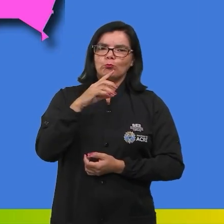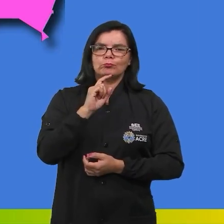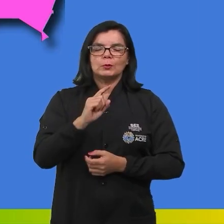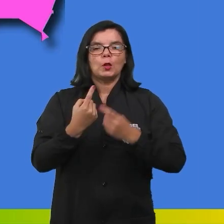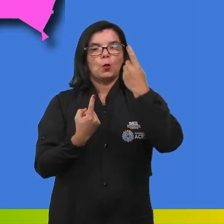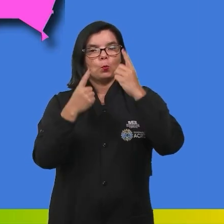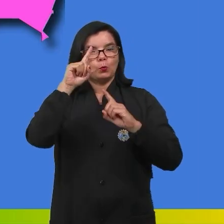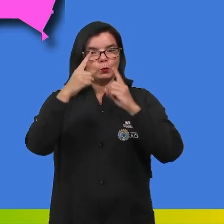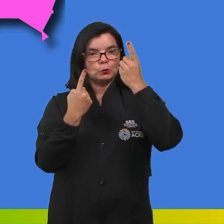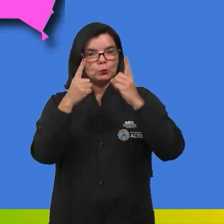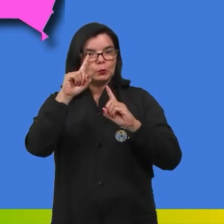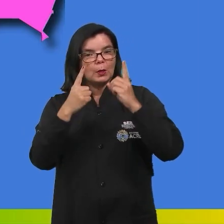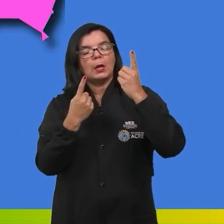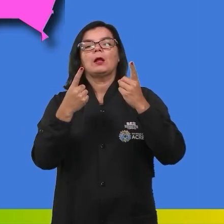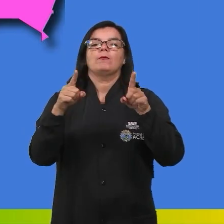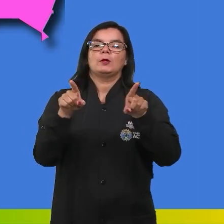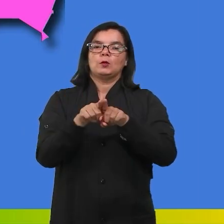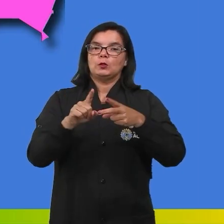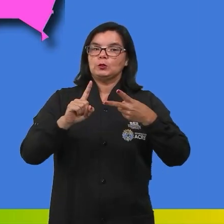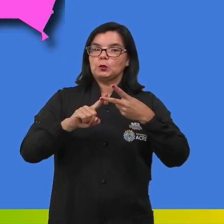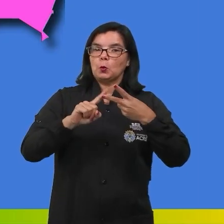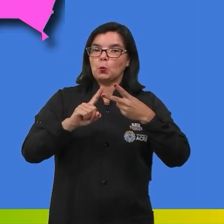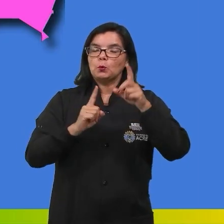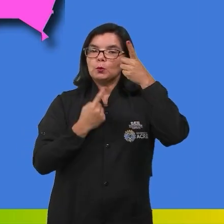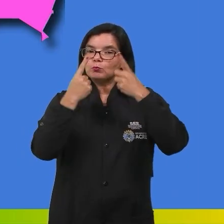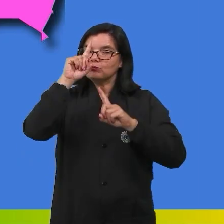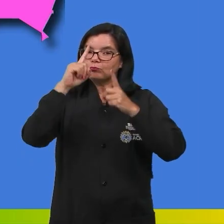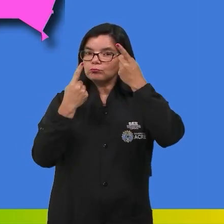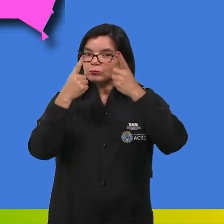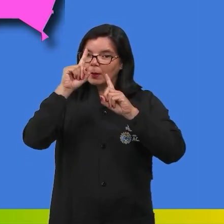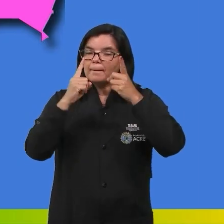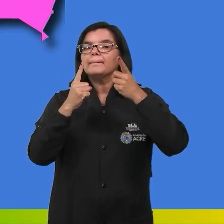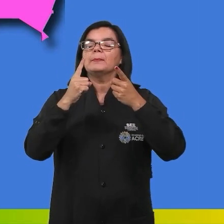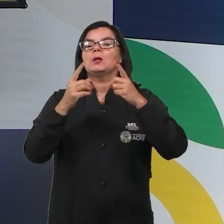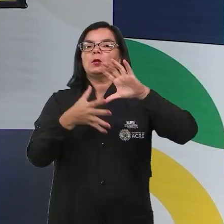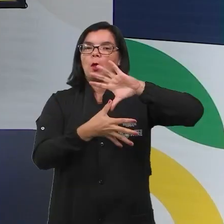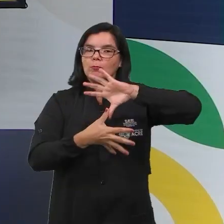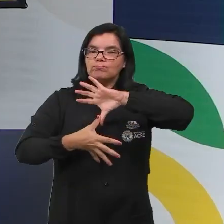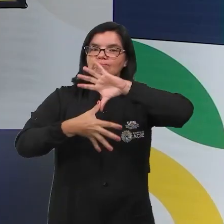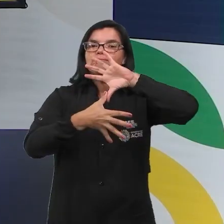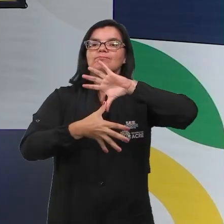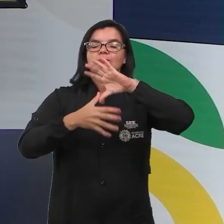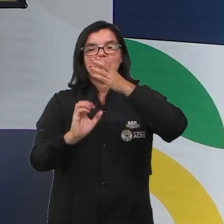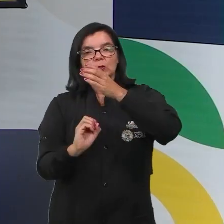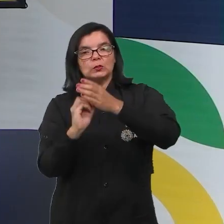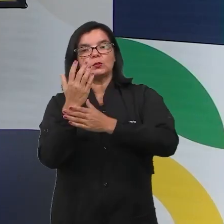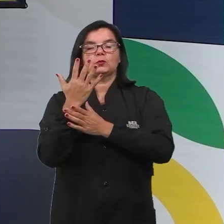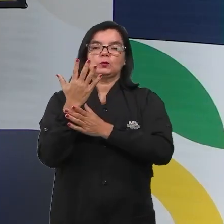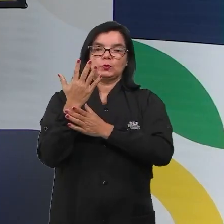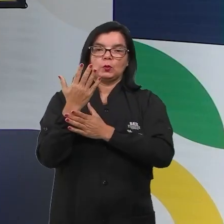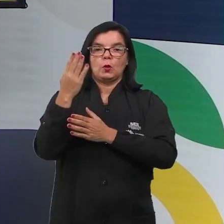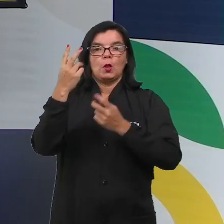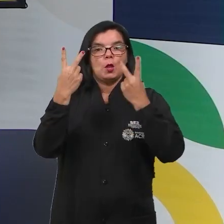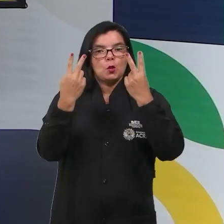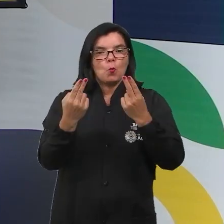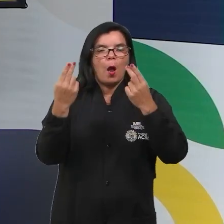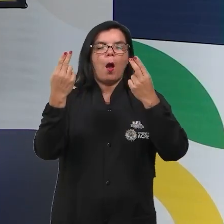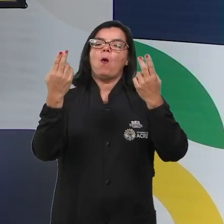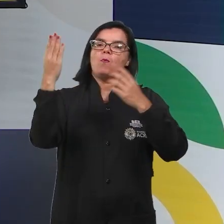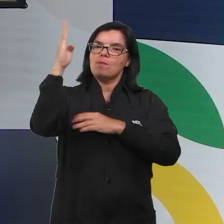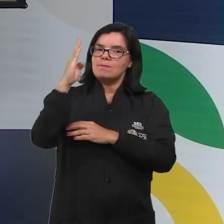o Carnaval de Oruro, que é o segundo maior carnaval da América Latina. Um carnaval que ele é realizado aqui, como no Brasil,